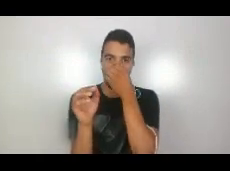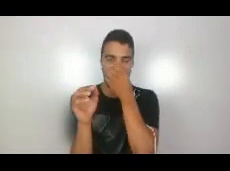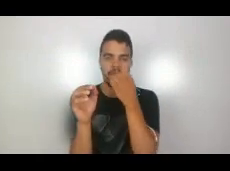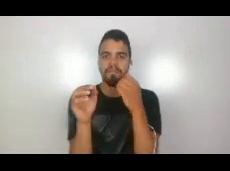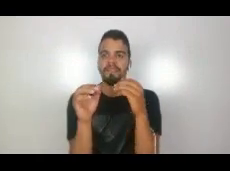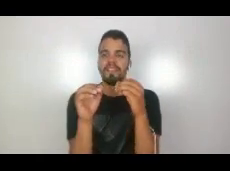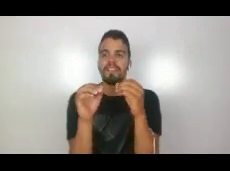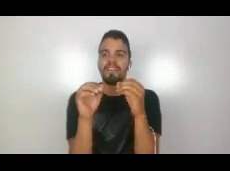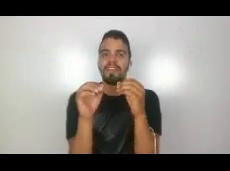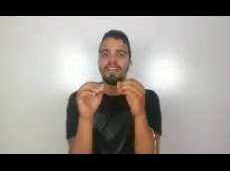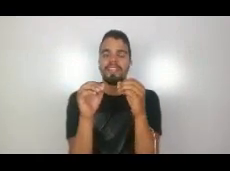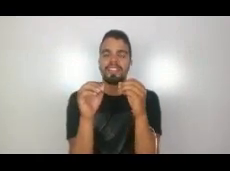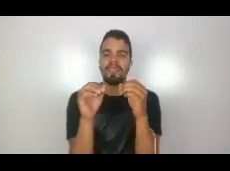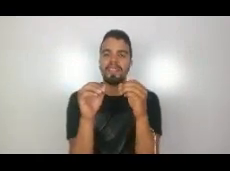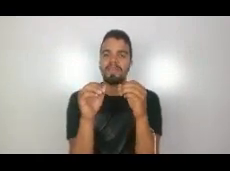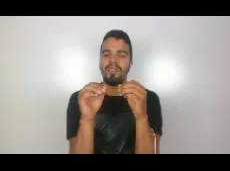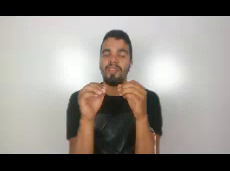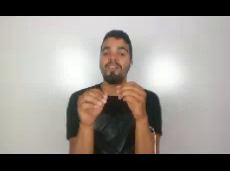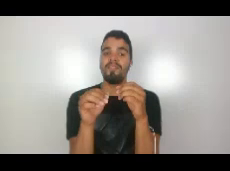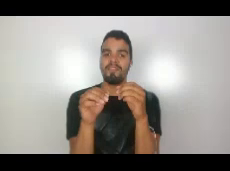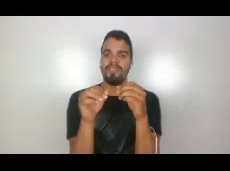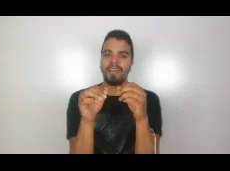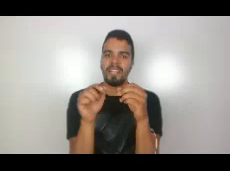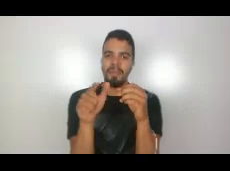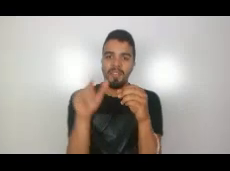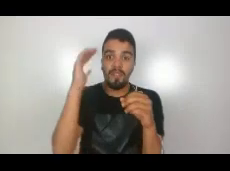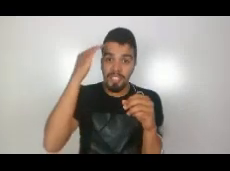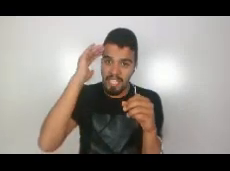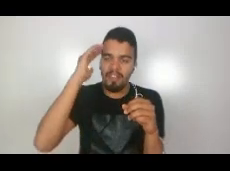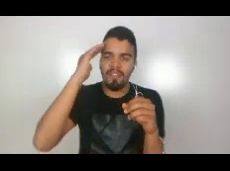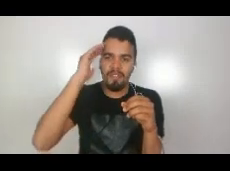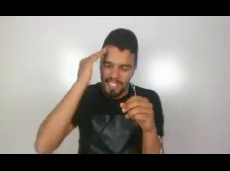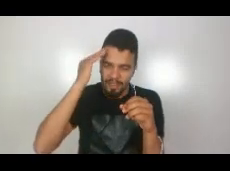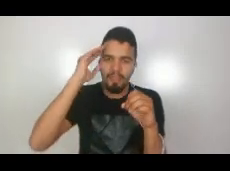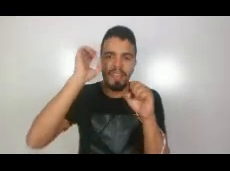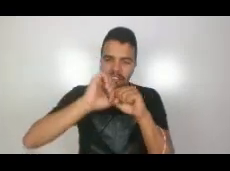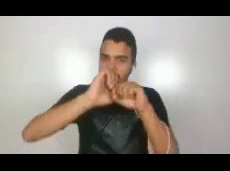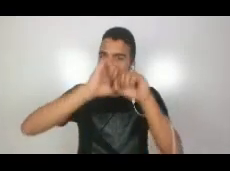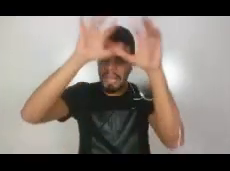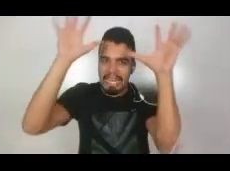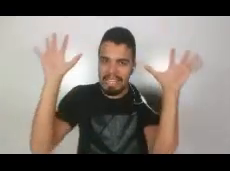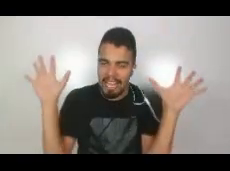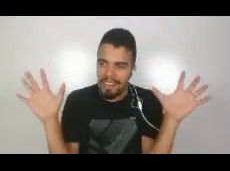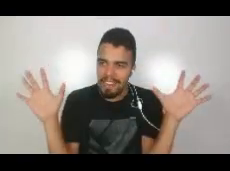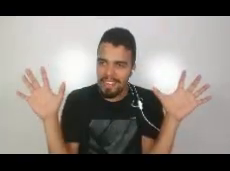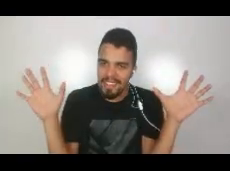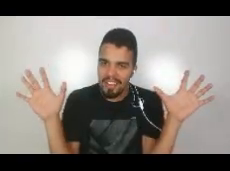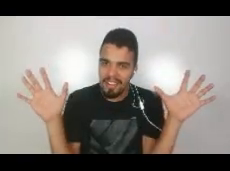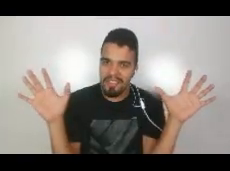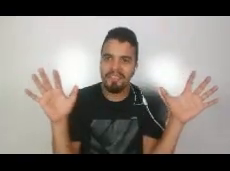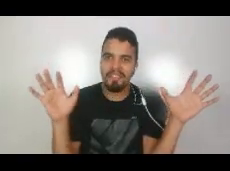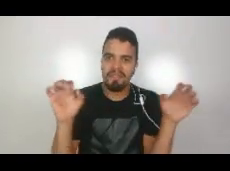tonalidade, por exemplo. Então, por exemplo, ó, Clêmido, você compreendeu de forma